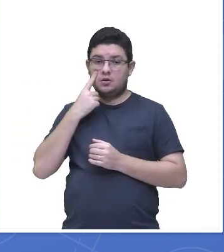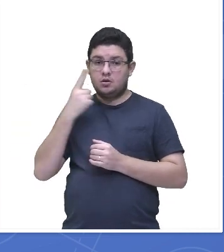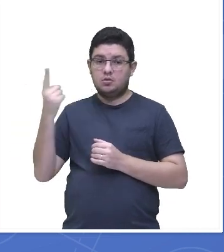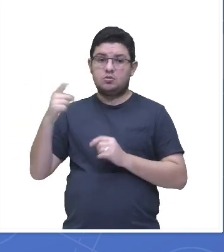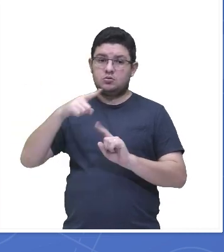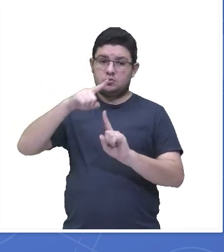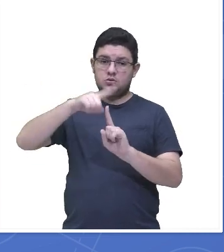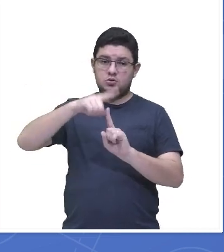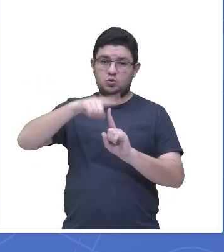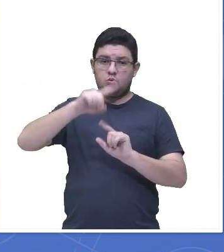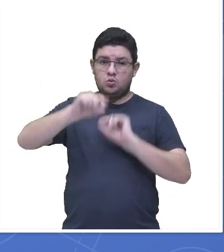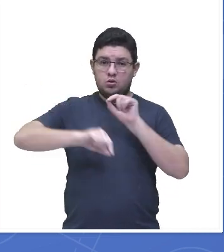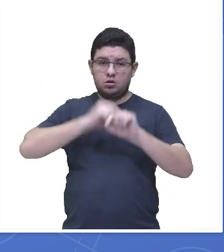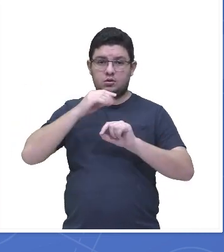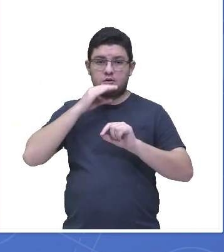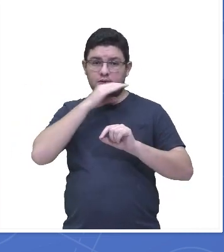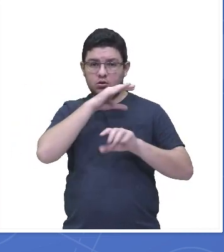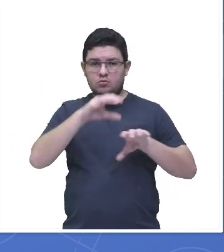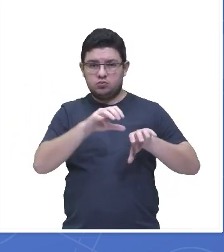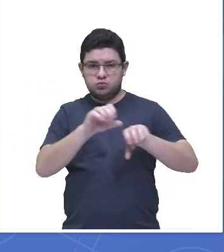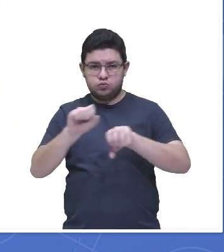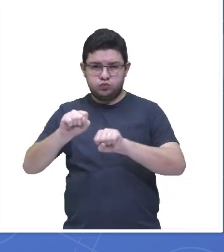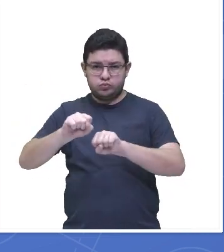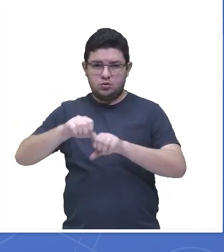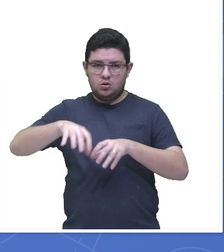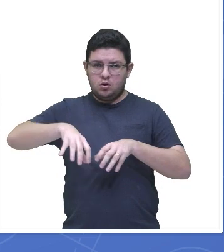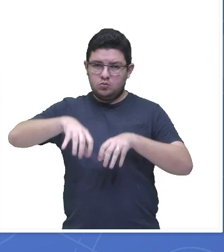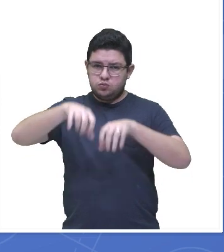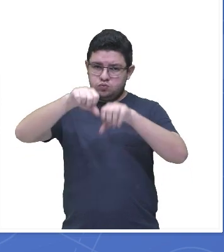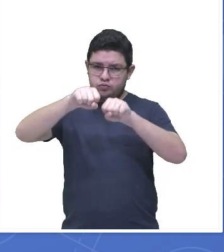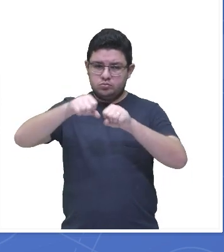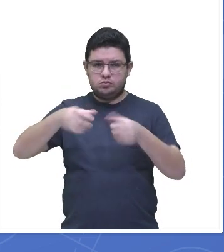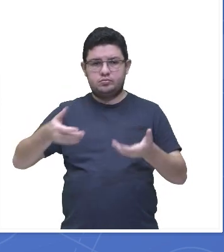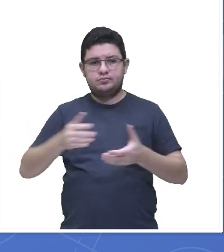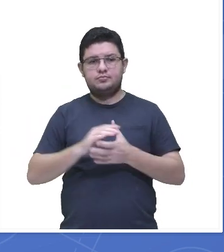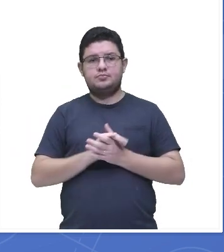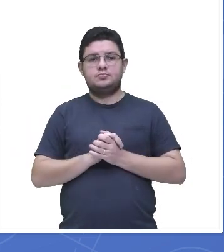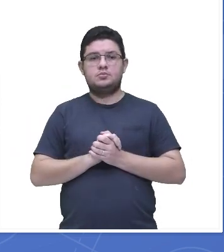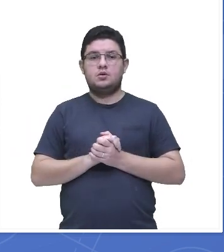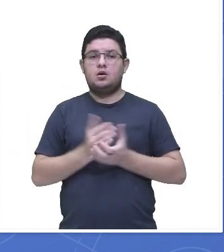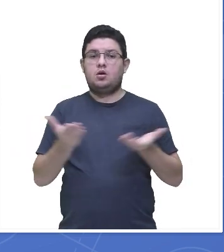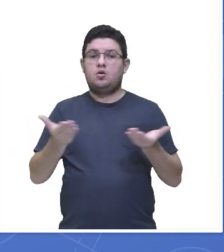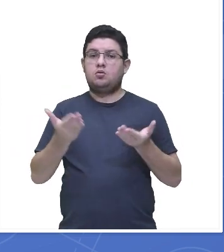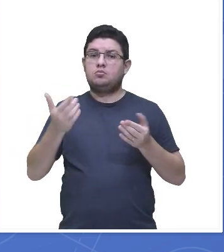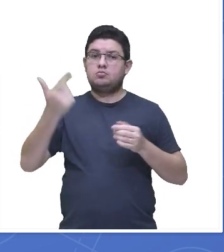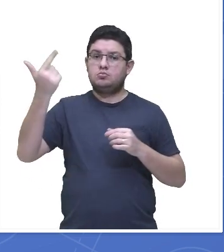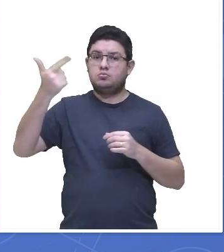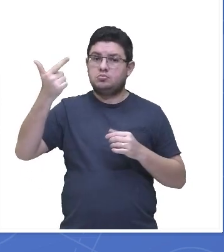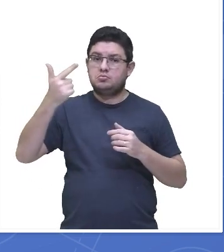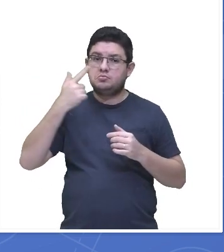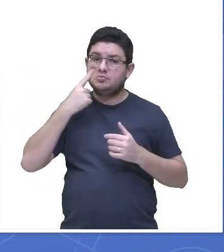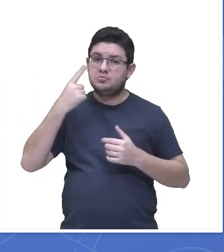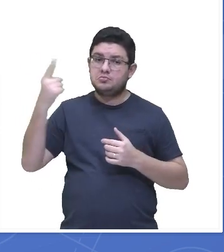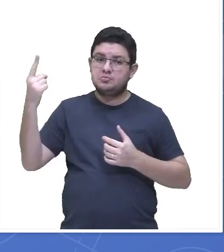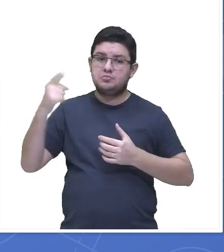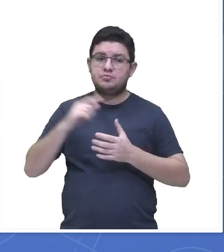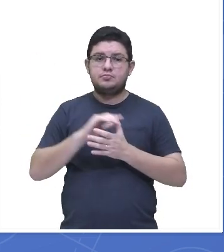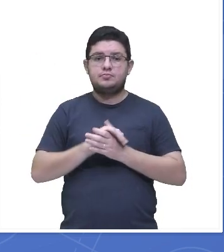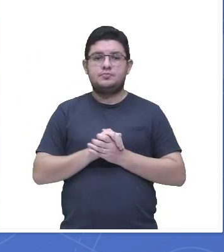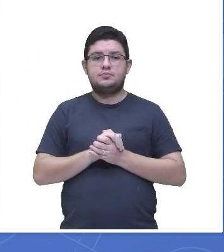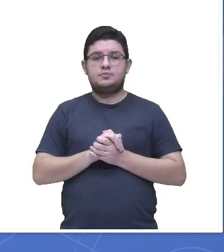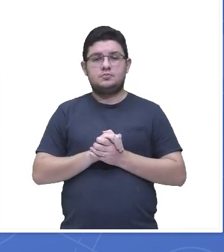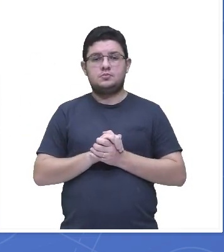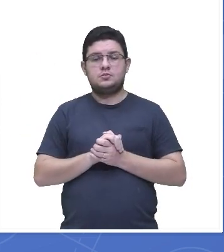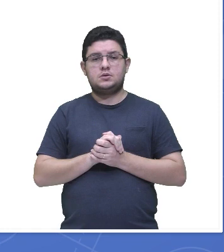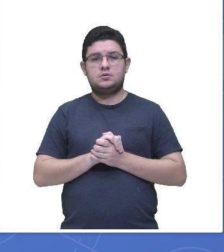propagação do calor que ocorre nos fluidos. Agora, na questão número 2, o pessoal aí começou,